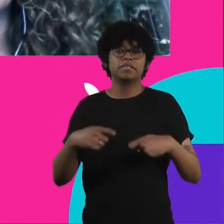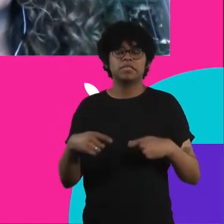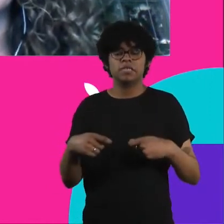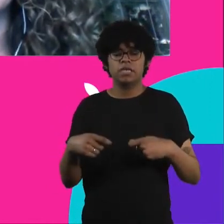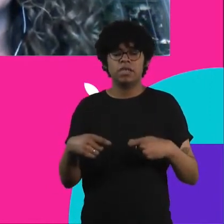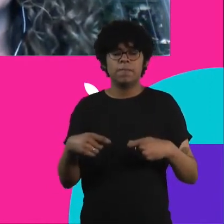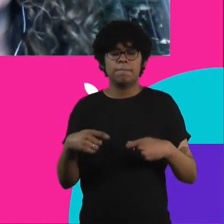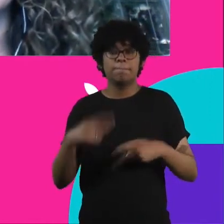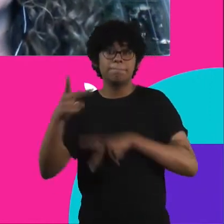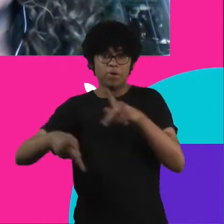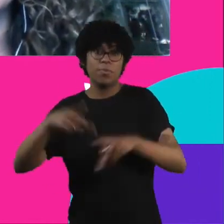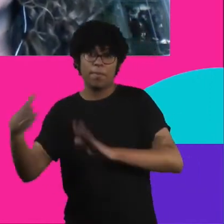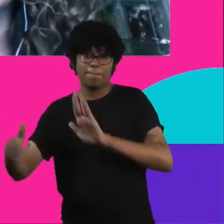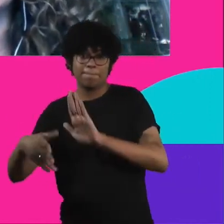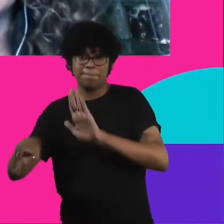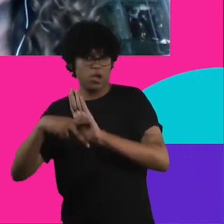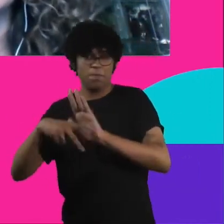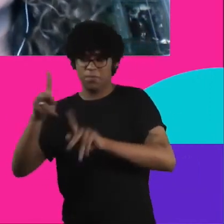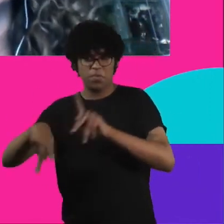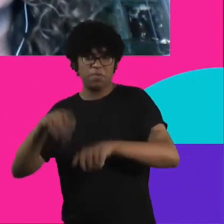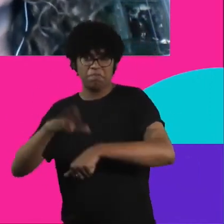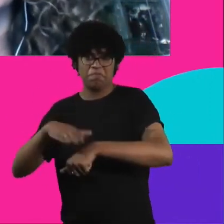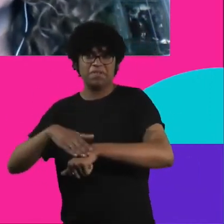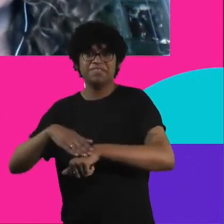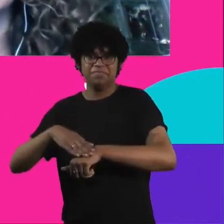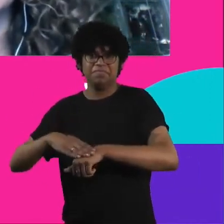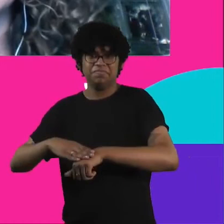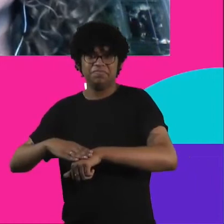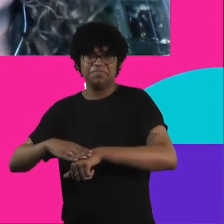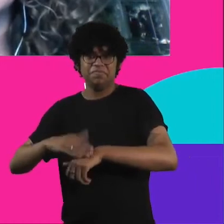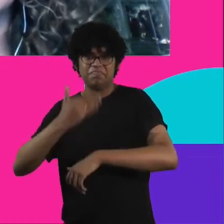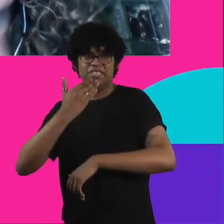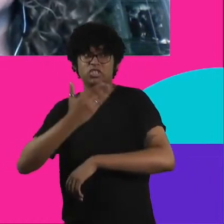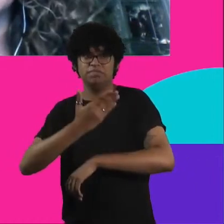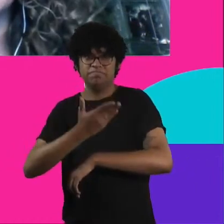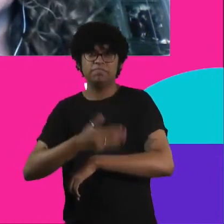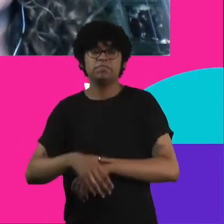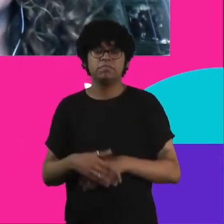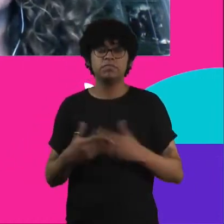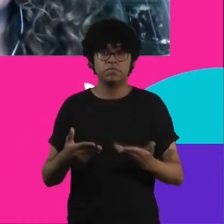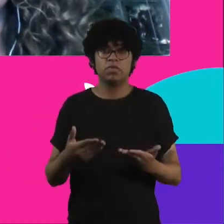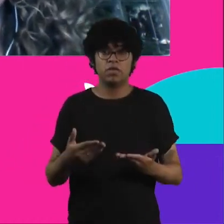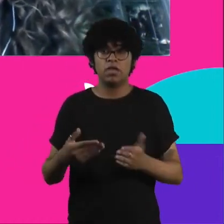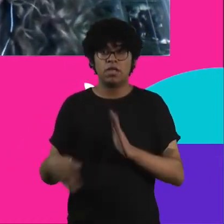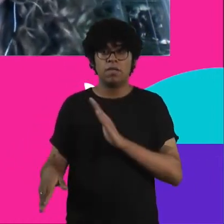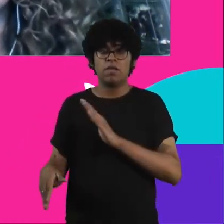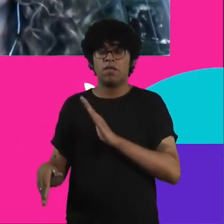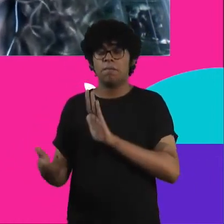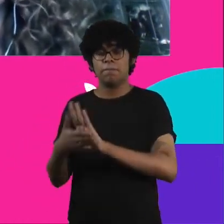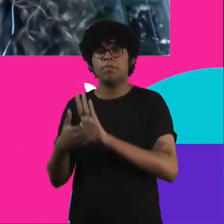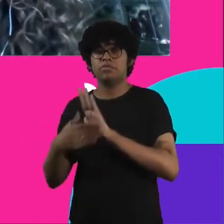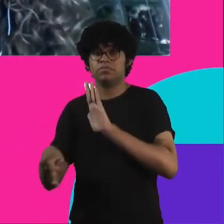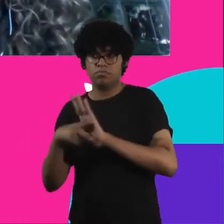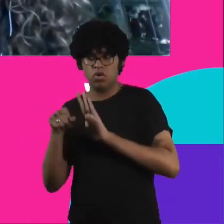do público, né? Da sociedade de uma forma geral. Então, eu acho que quando isso parte da sociedade, esse interesse de falar sobre isso,